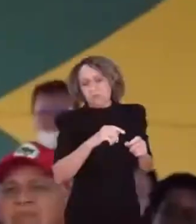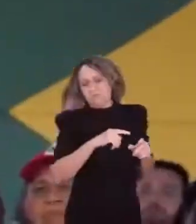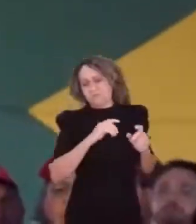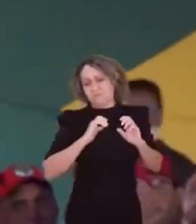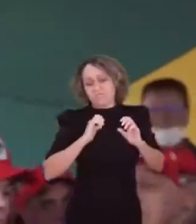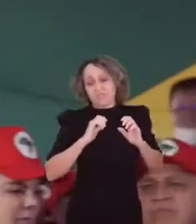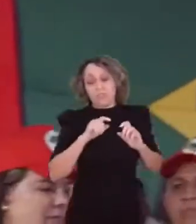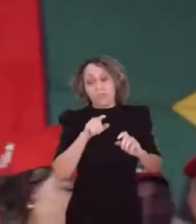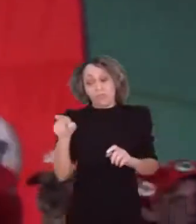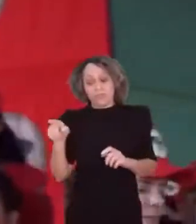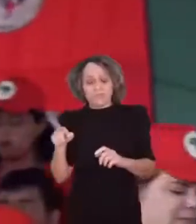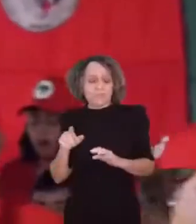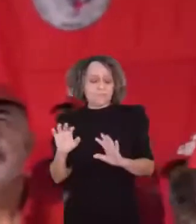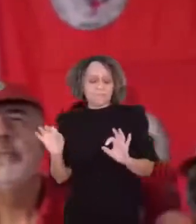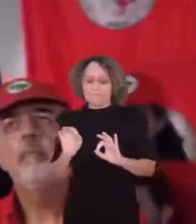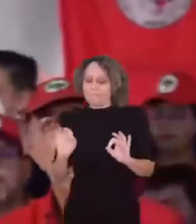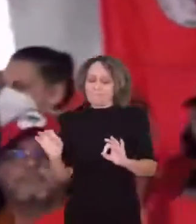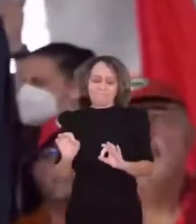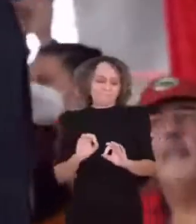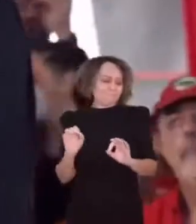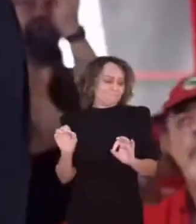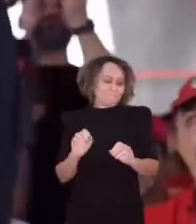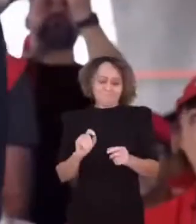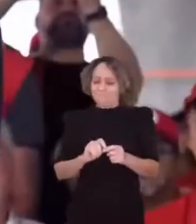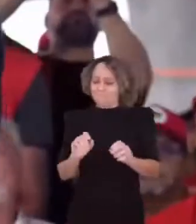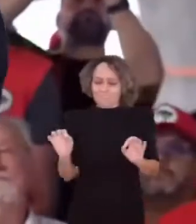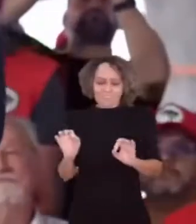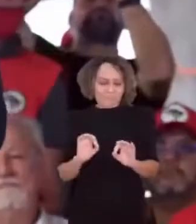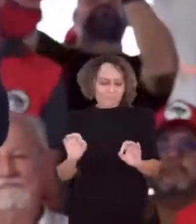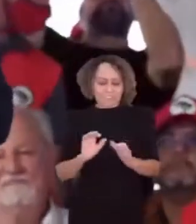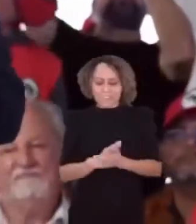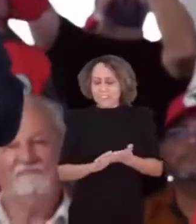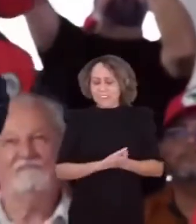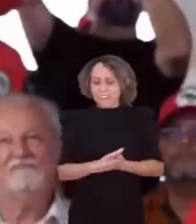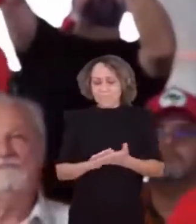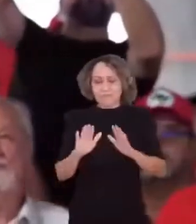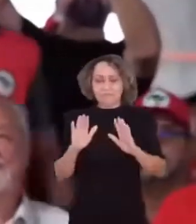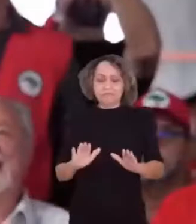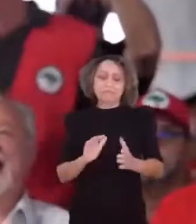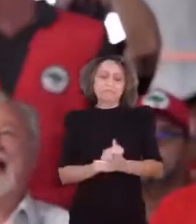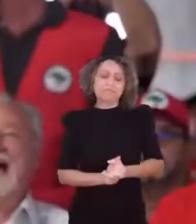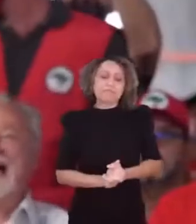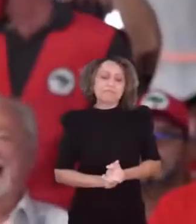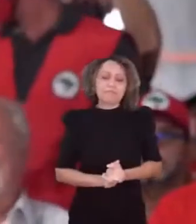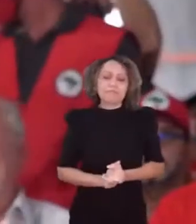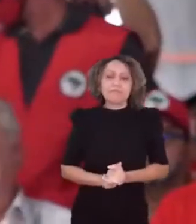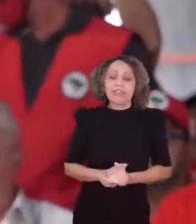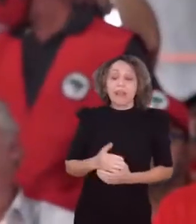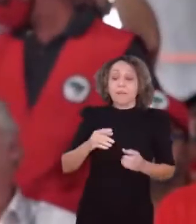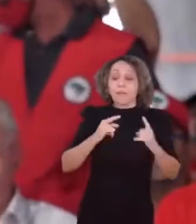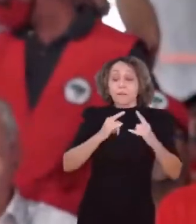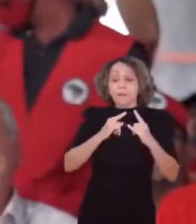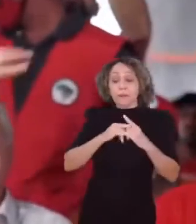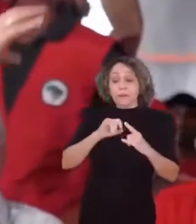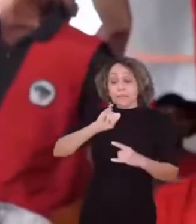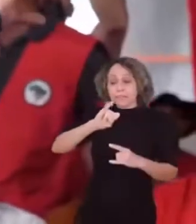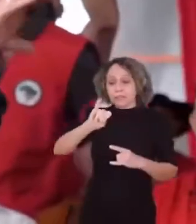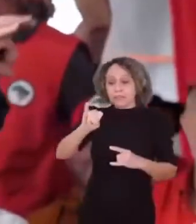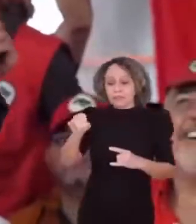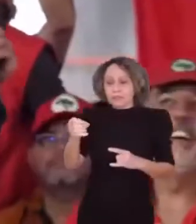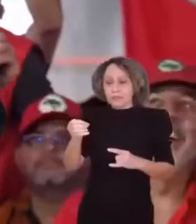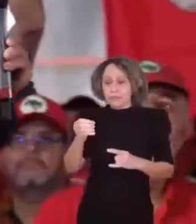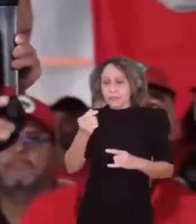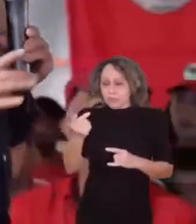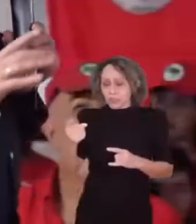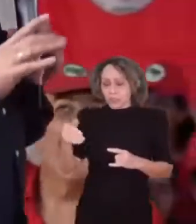que espertamente o companheiro João Pedro já alinhavou aqui um programa de governo. Ele já deu as